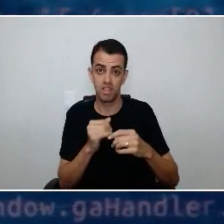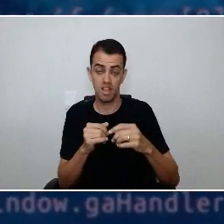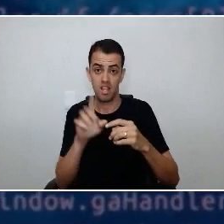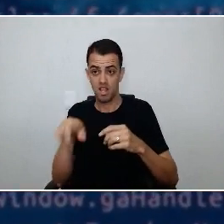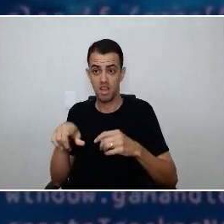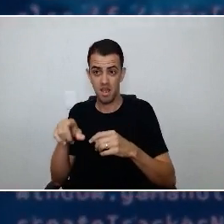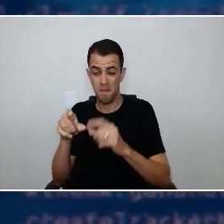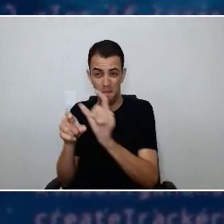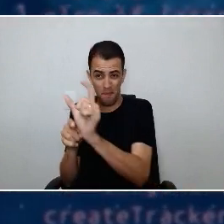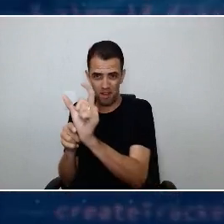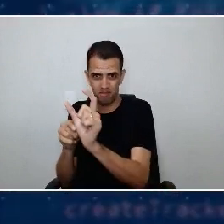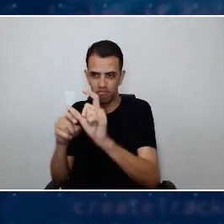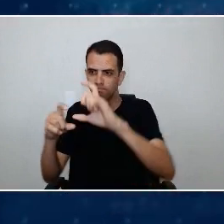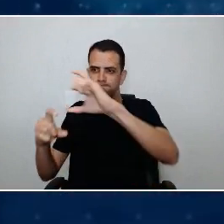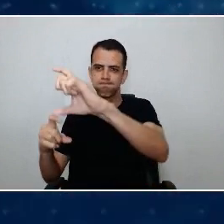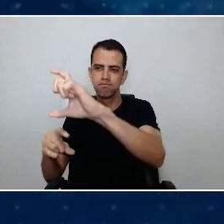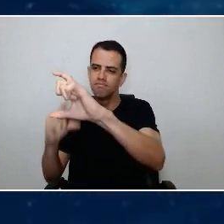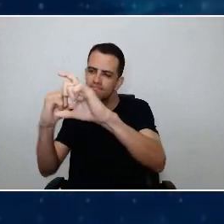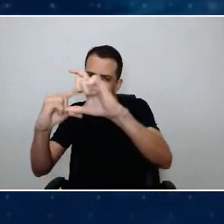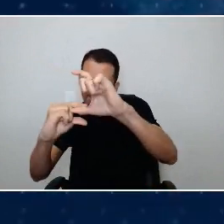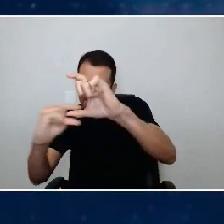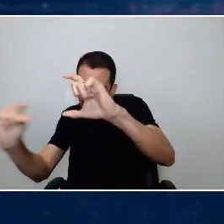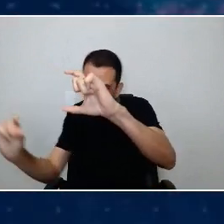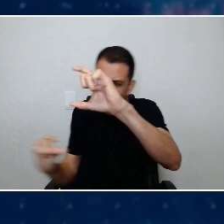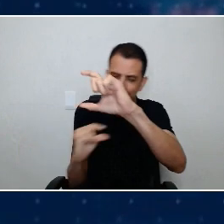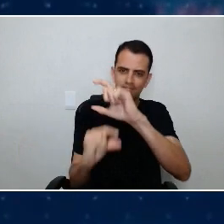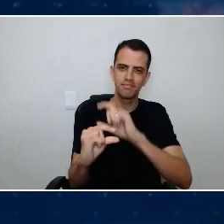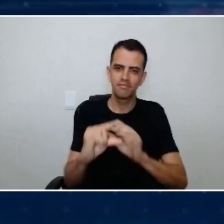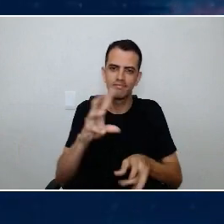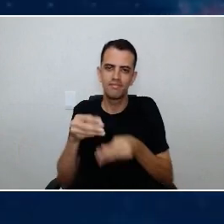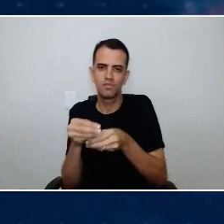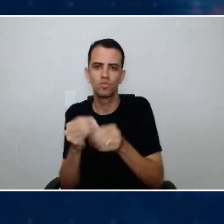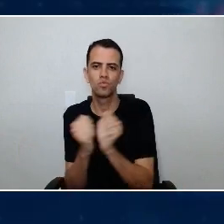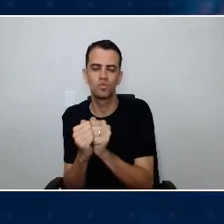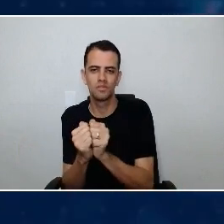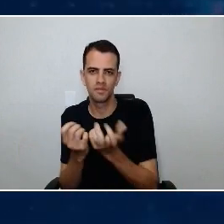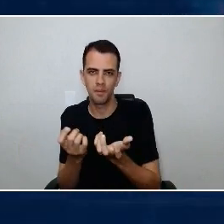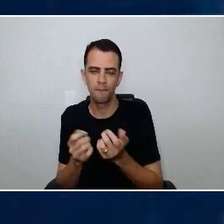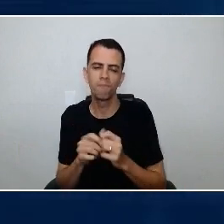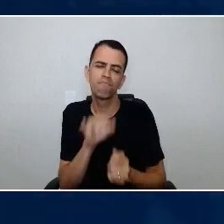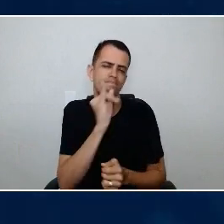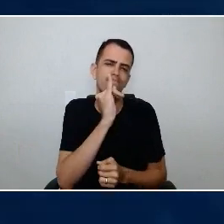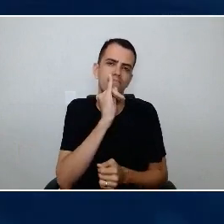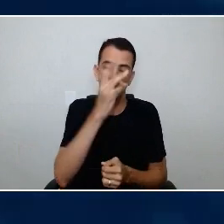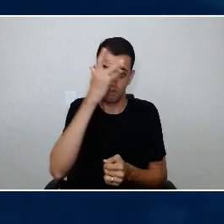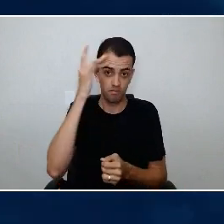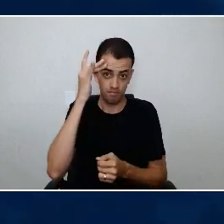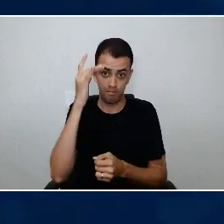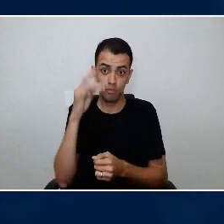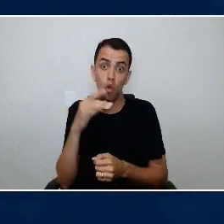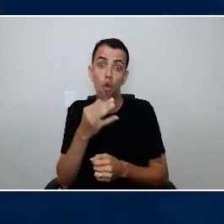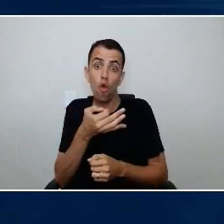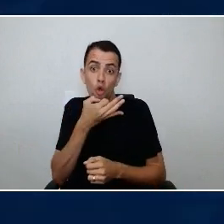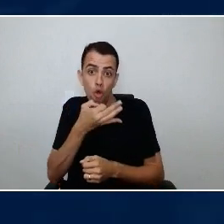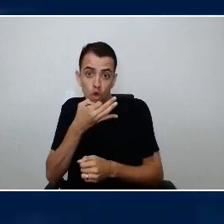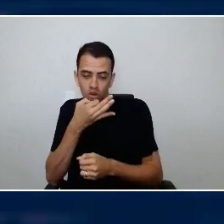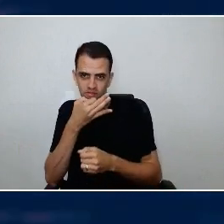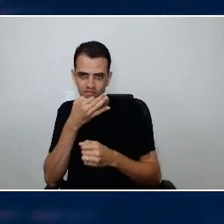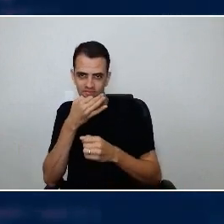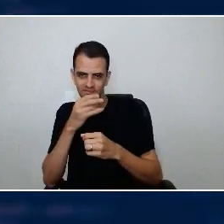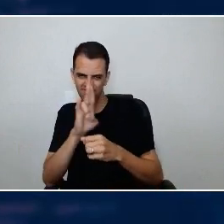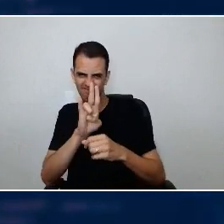você usa e embed ele junto como por exemplo a pessoa que fez aquele comentário no artigo né naquela